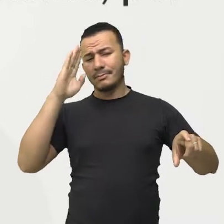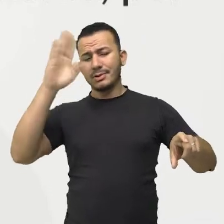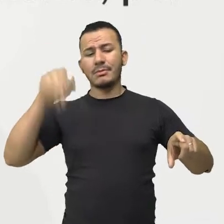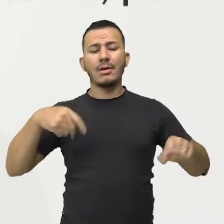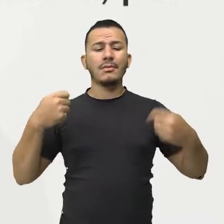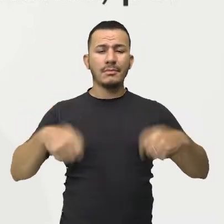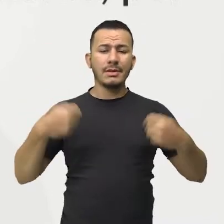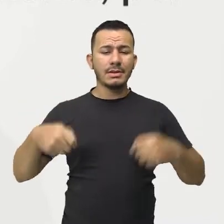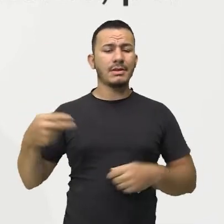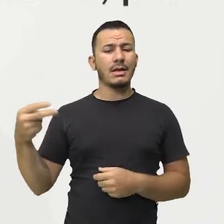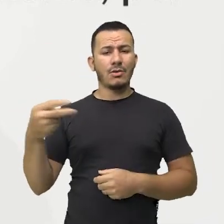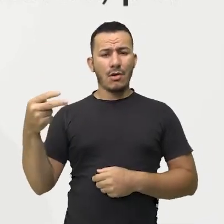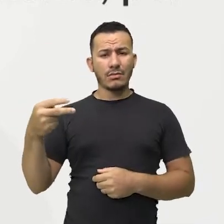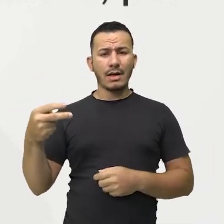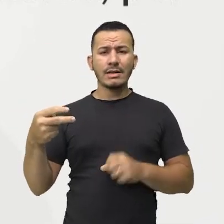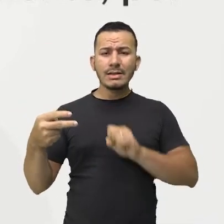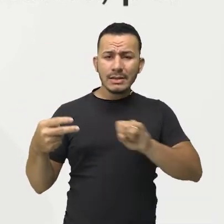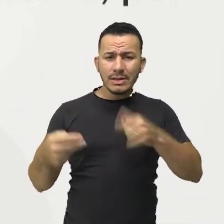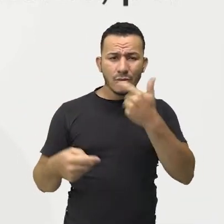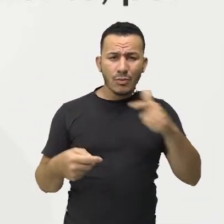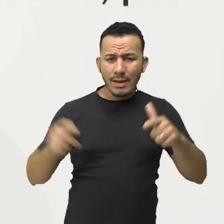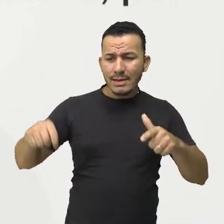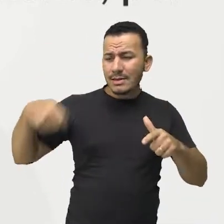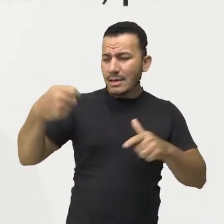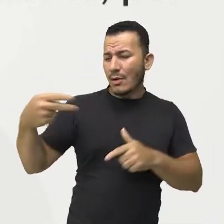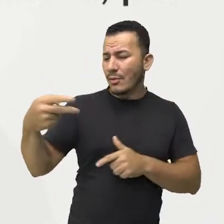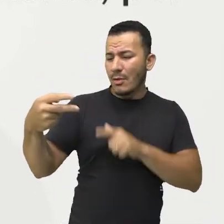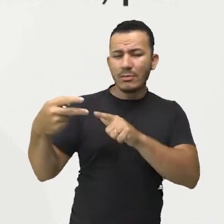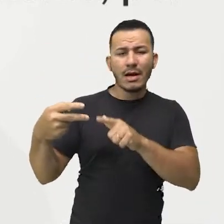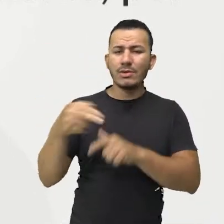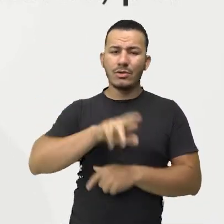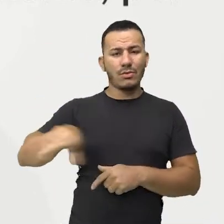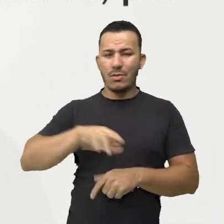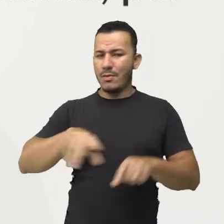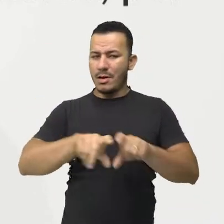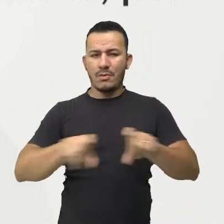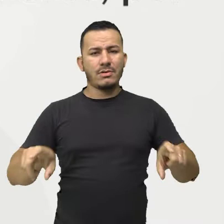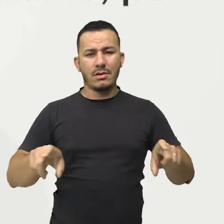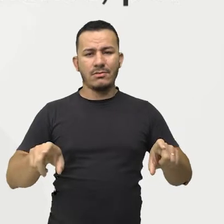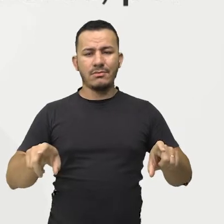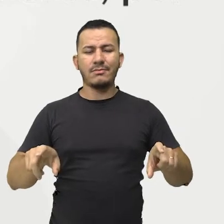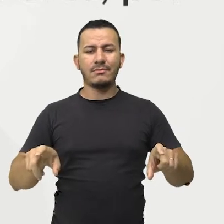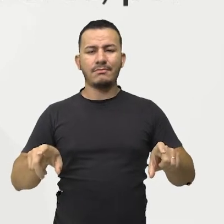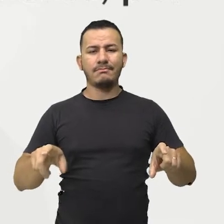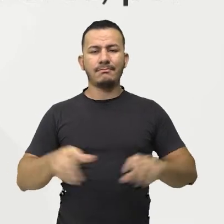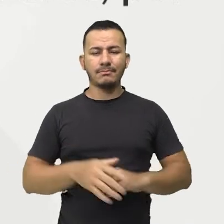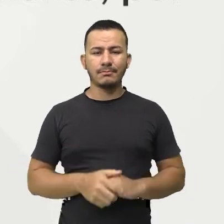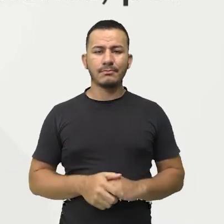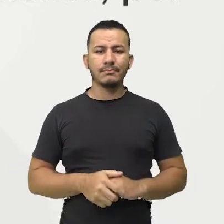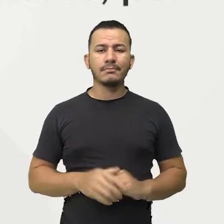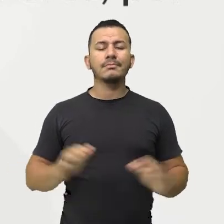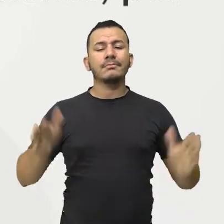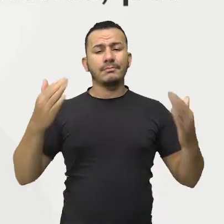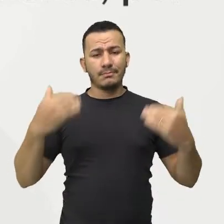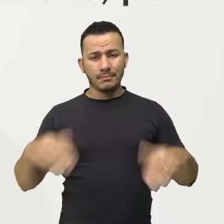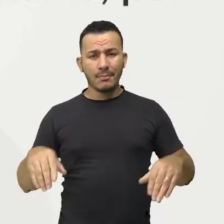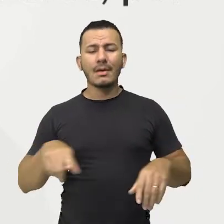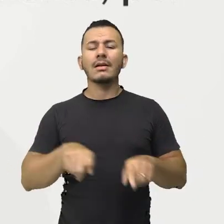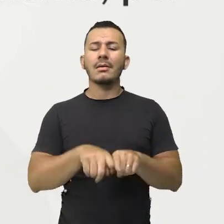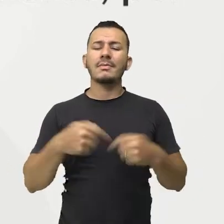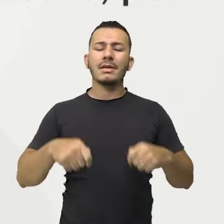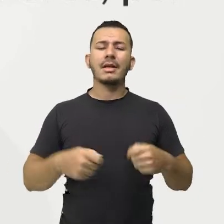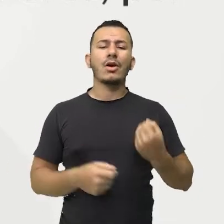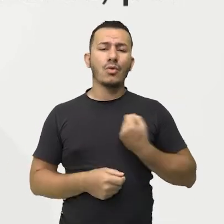igualdade, tá bom? Se não tem sinal de igualdade, não é uma equação, tá bom? Tem que ter também o primeiro